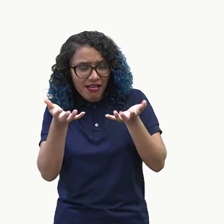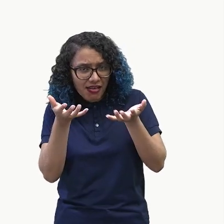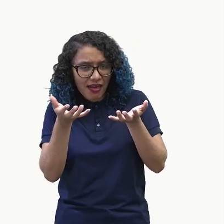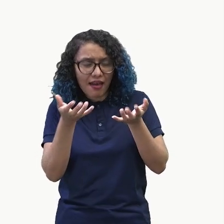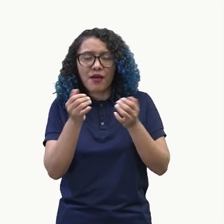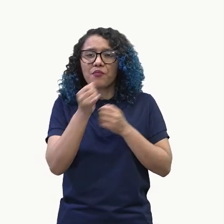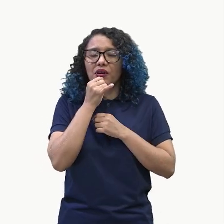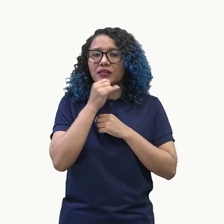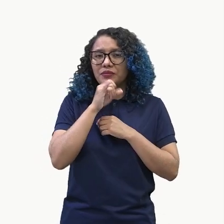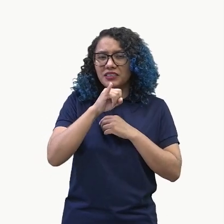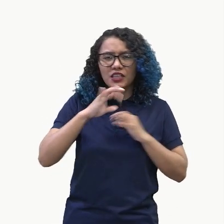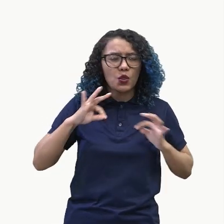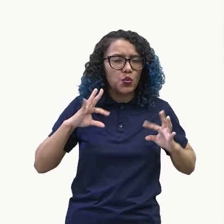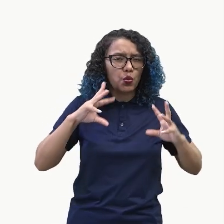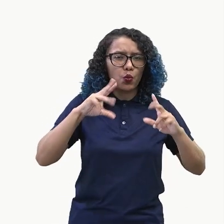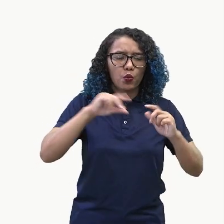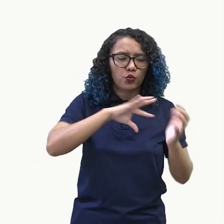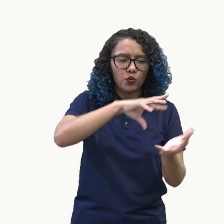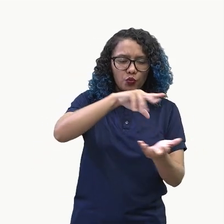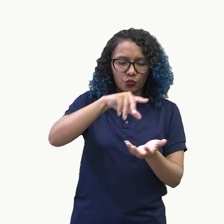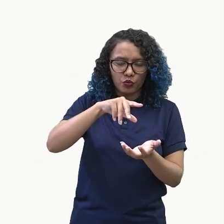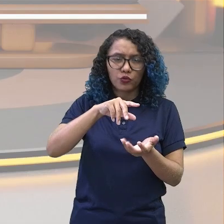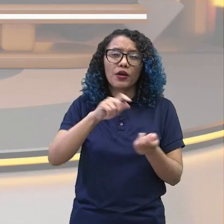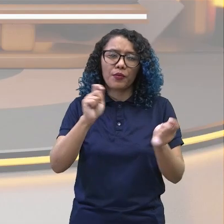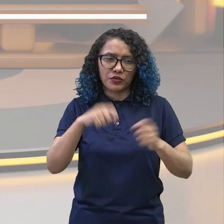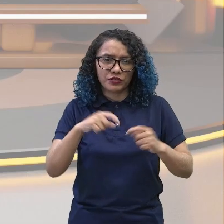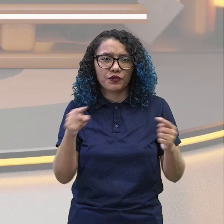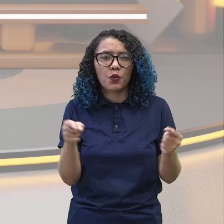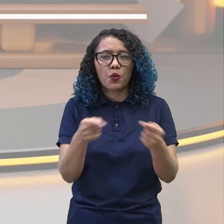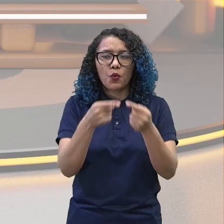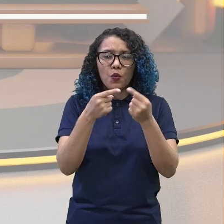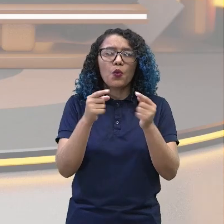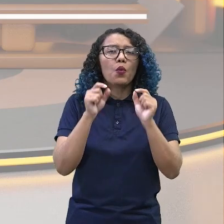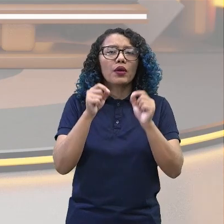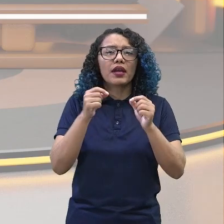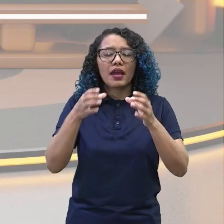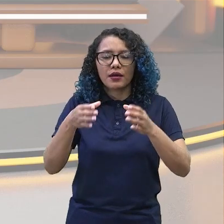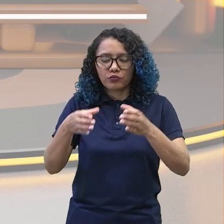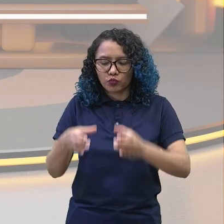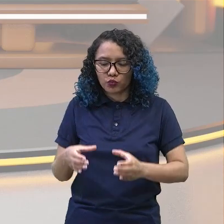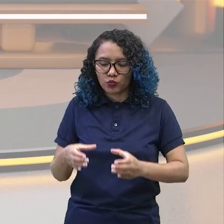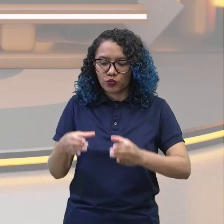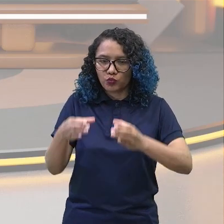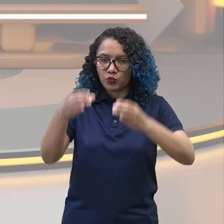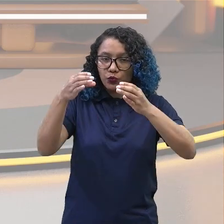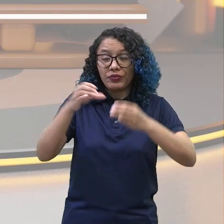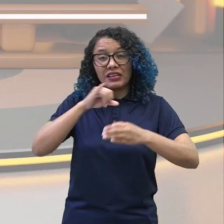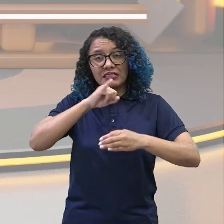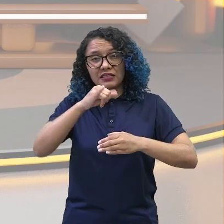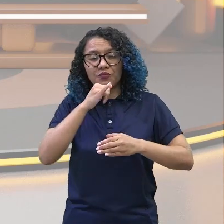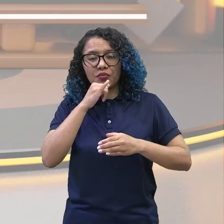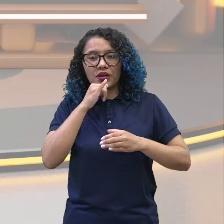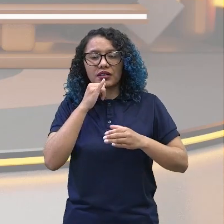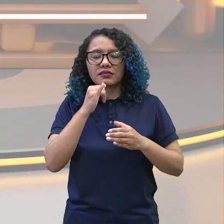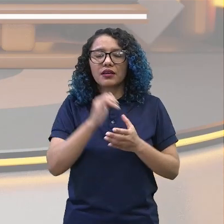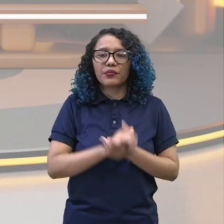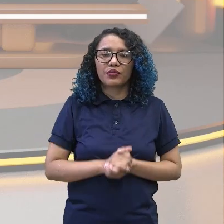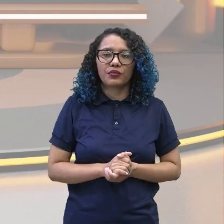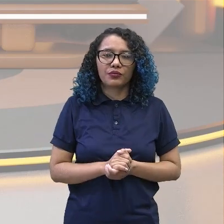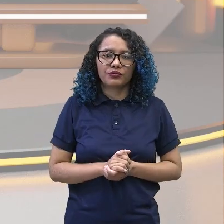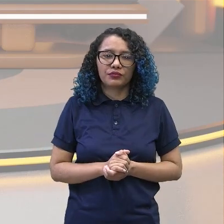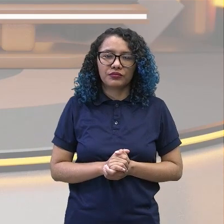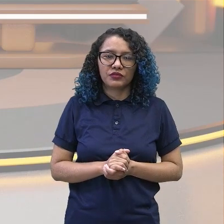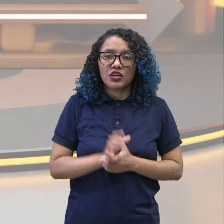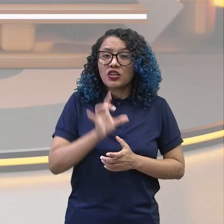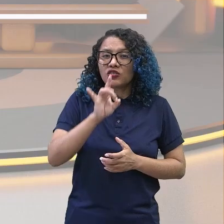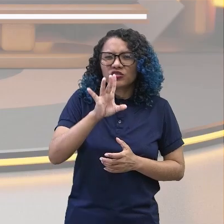de todo o planeta, eu uso a projeção cilíndrica. Se eu quero fazer um mapa de uma superfície, de